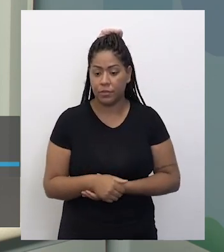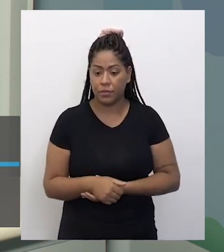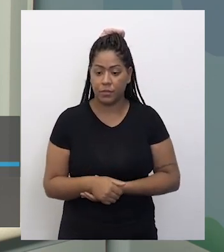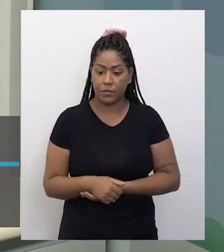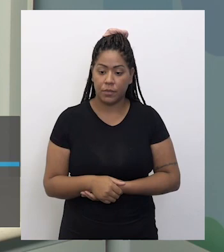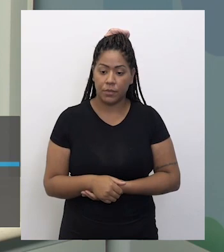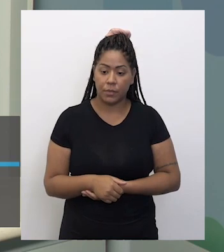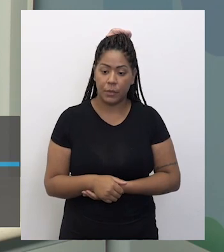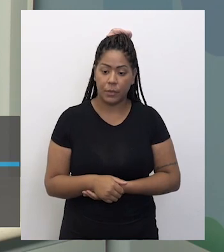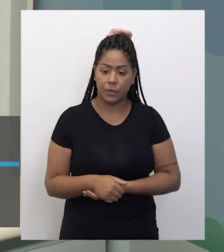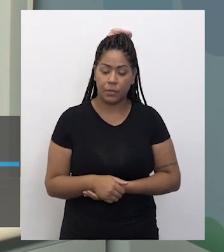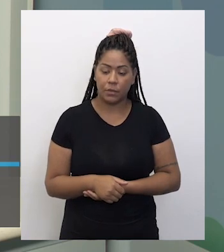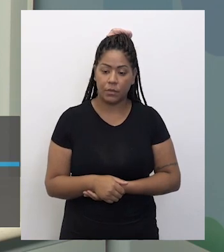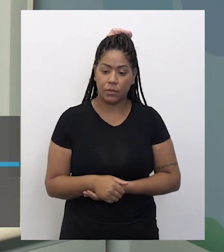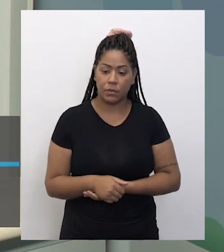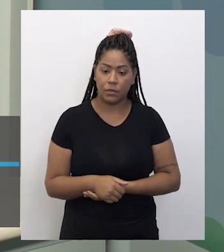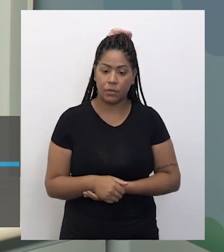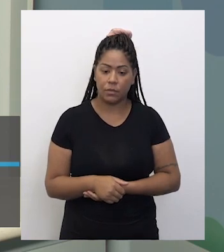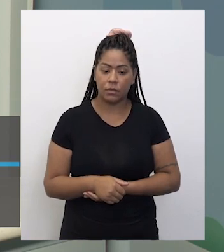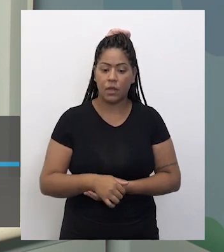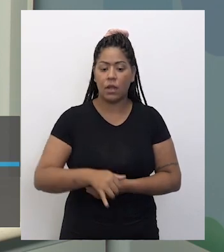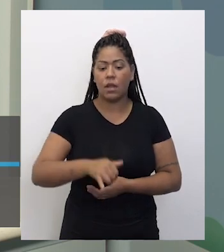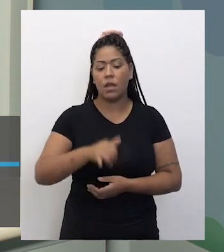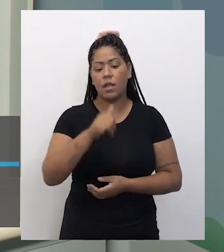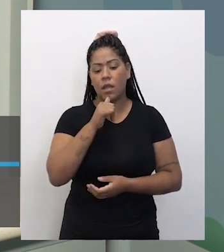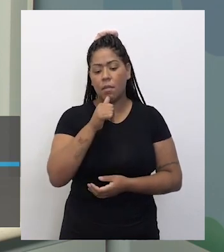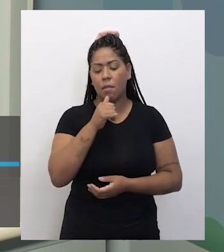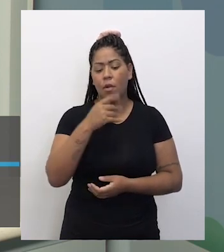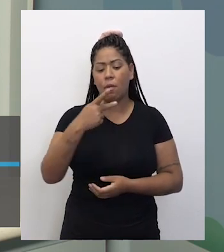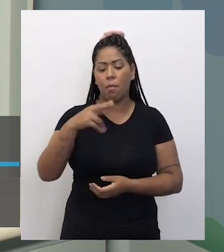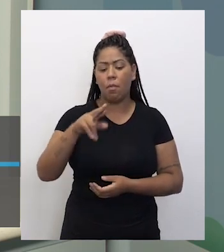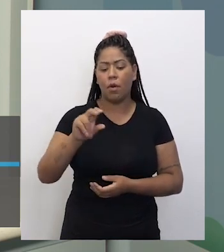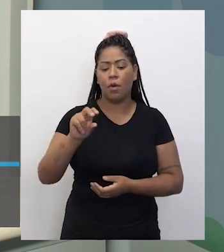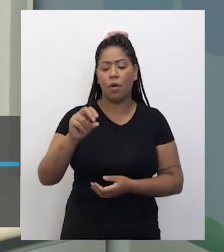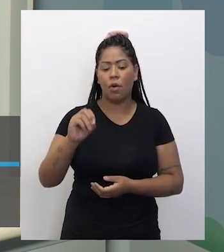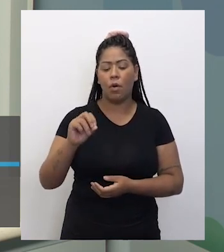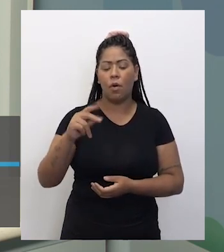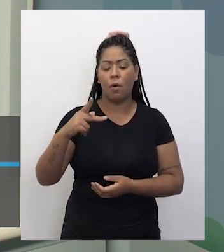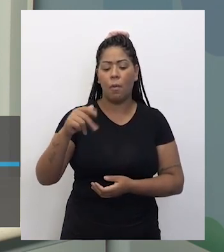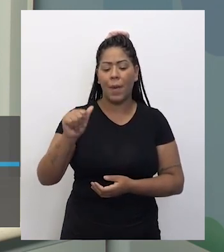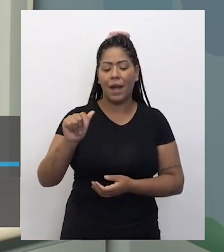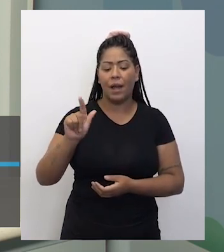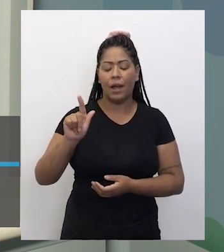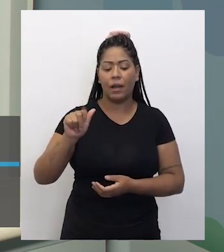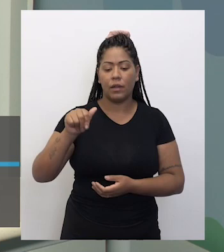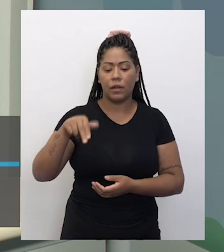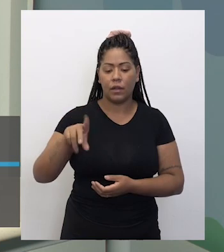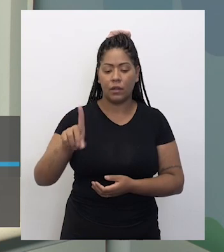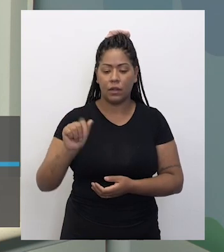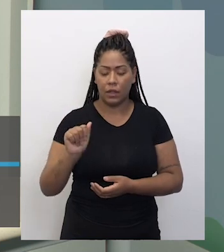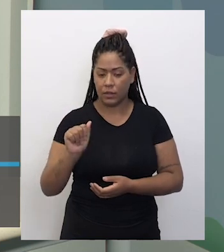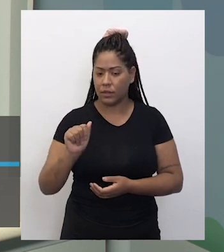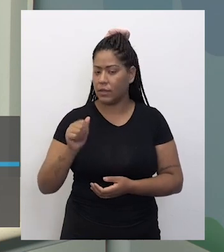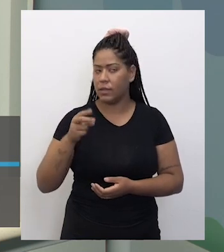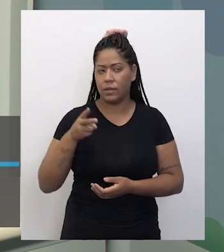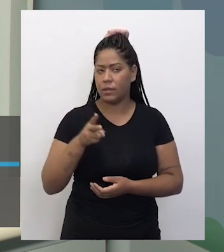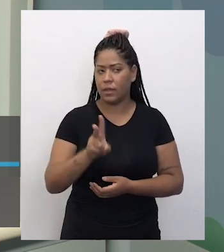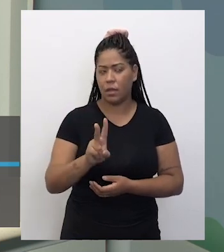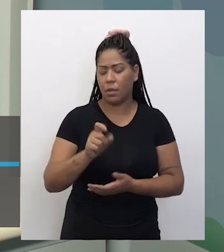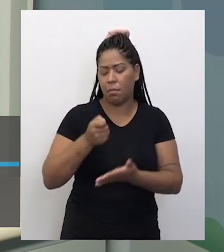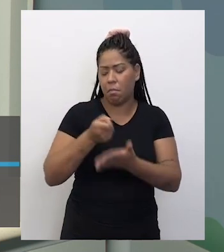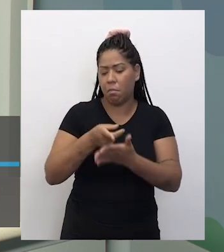porquê. Então, propaganda, todo meio de divulgação. Propaganda nem sempre precisa vender um produto. Nós fazemos propaganda, às vezes,